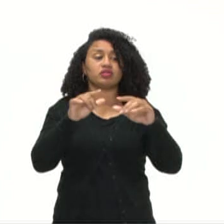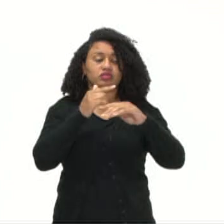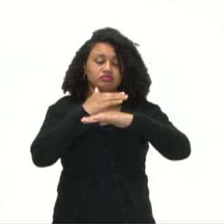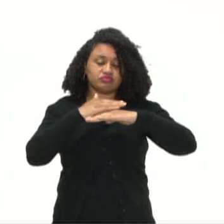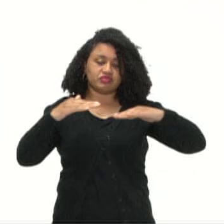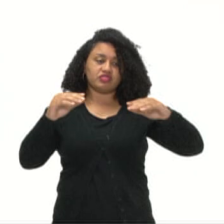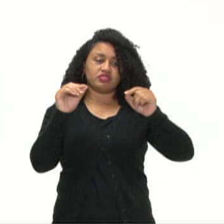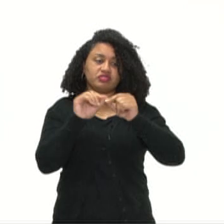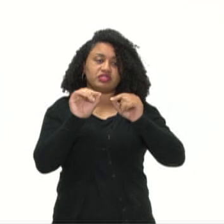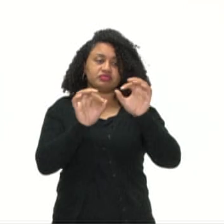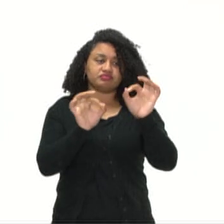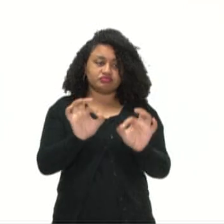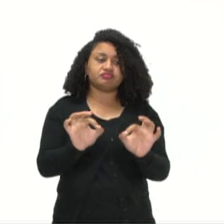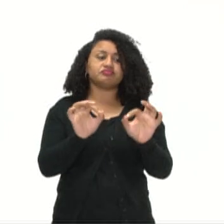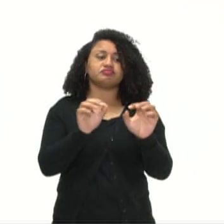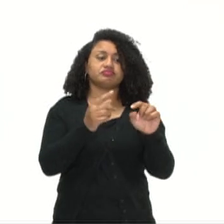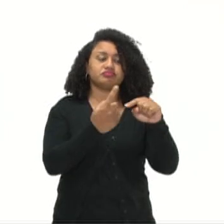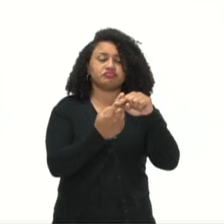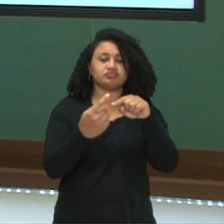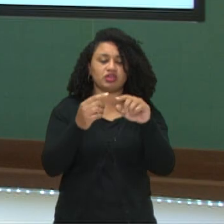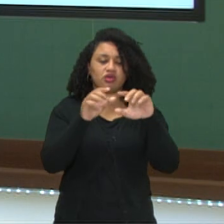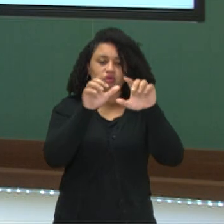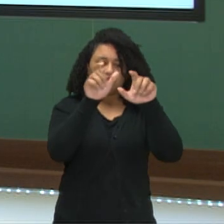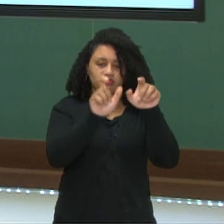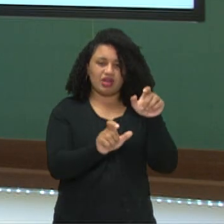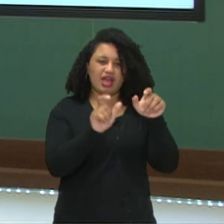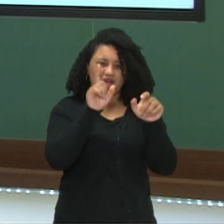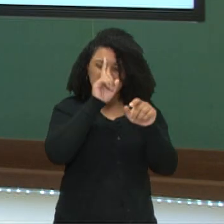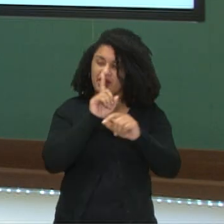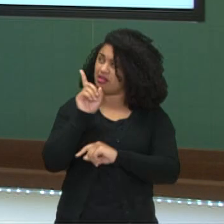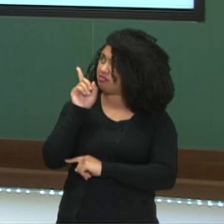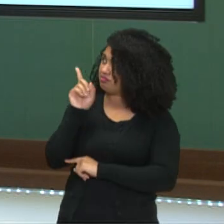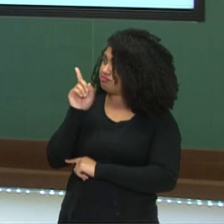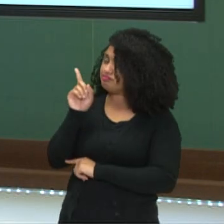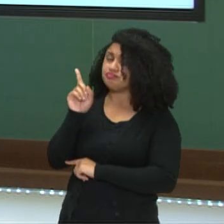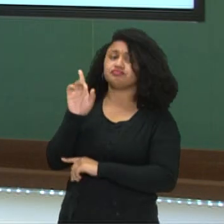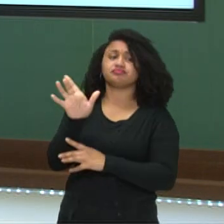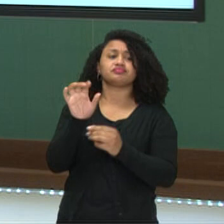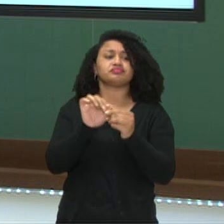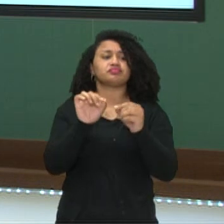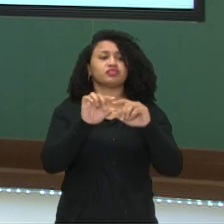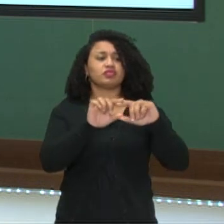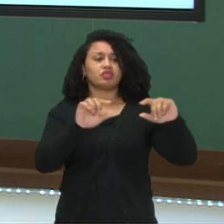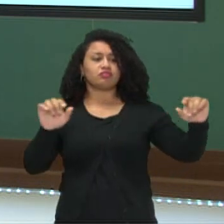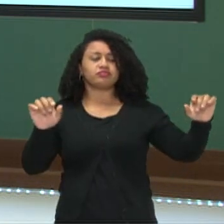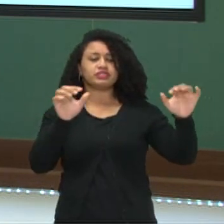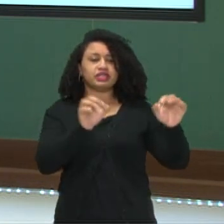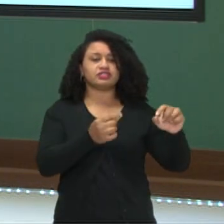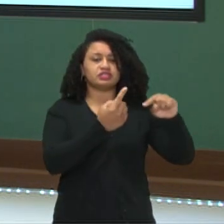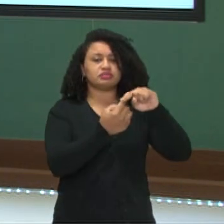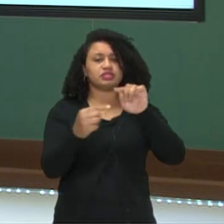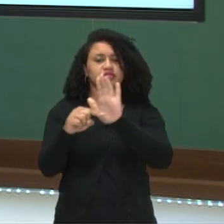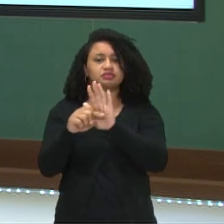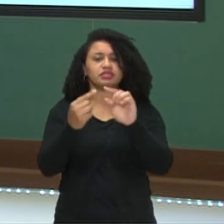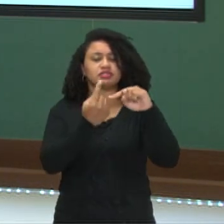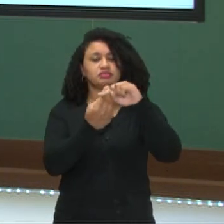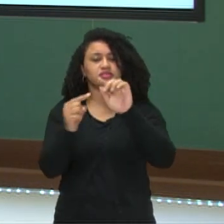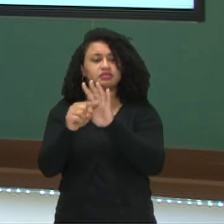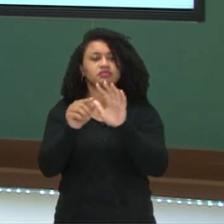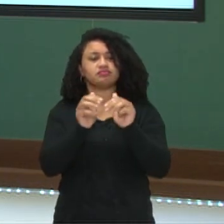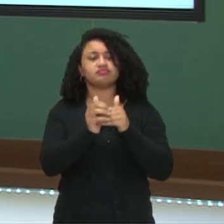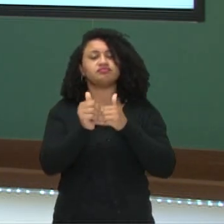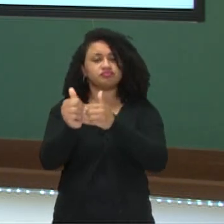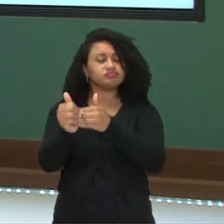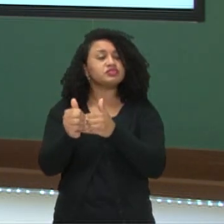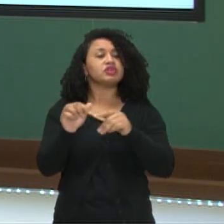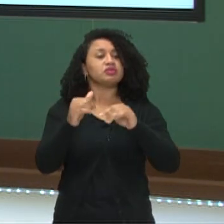meio de elétrico, tá? Esse meio que está aqui, ó, tá? Quando ele fizer isso daqui com o meio de elétrico, ele vai conduzir. Porque